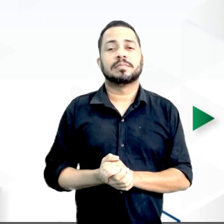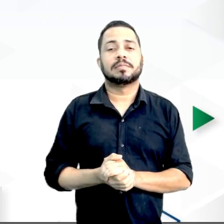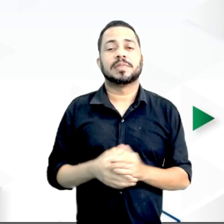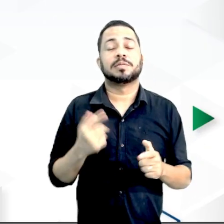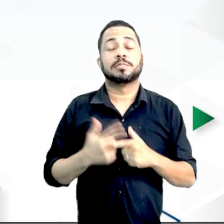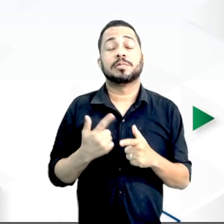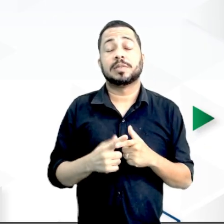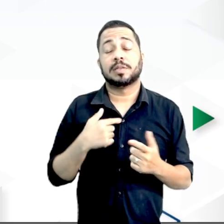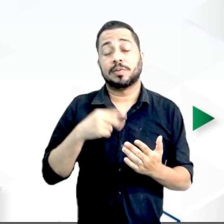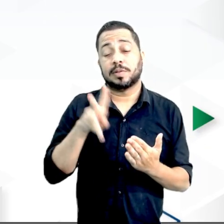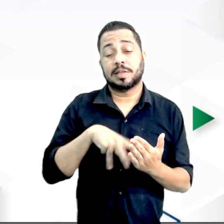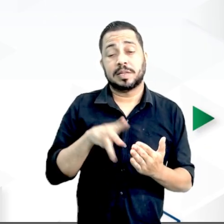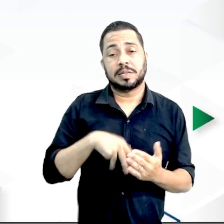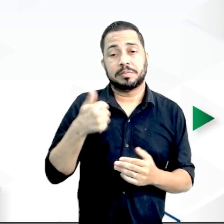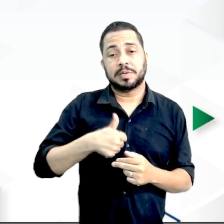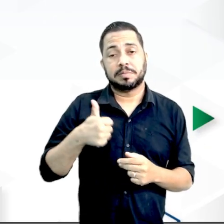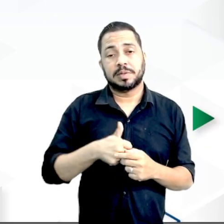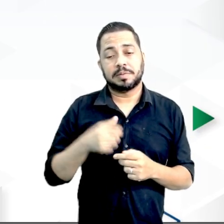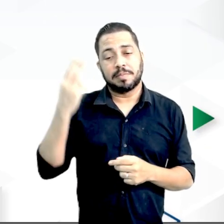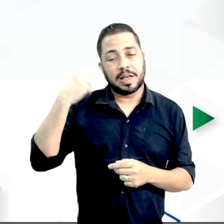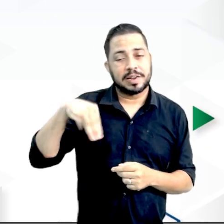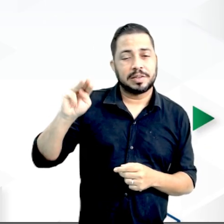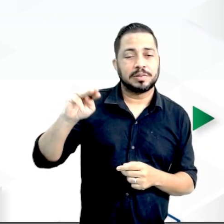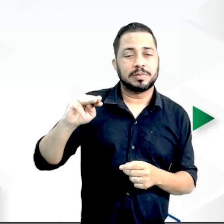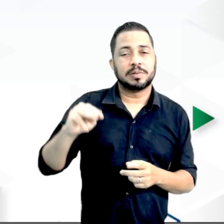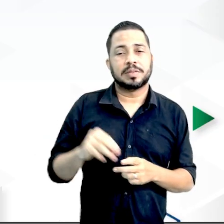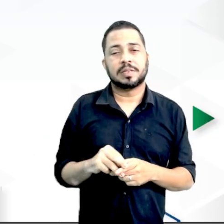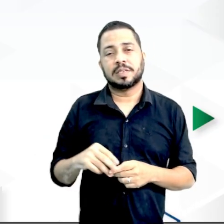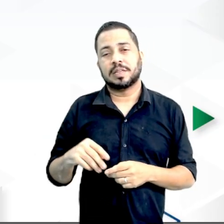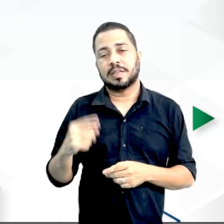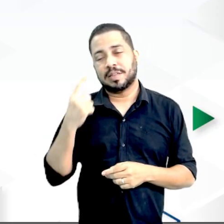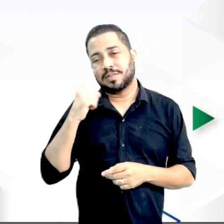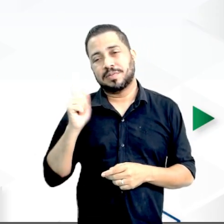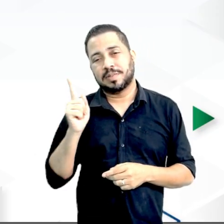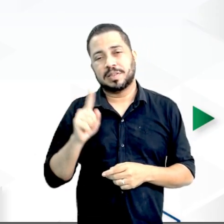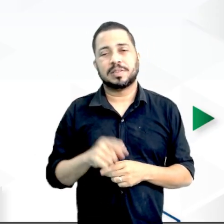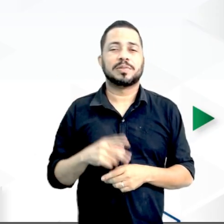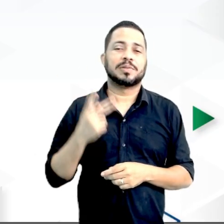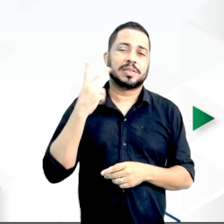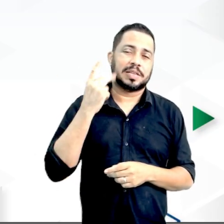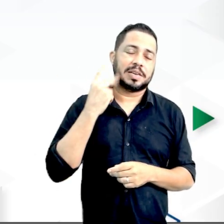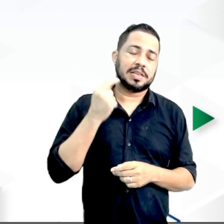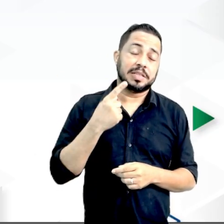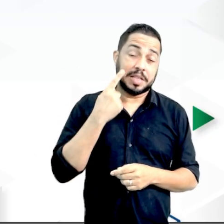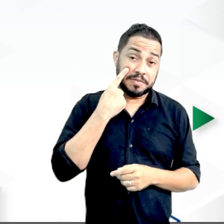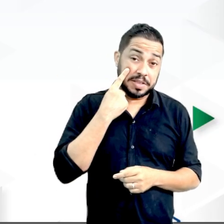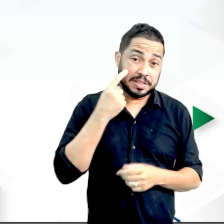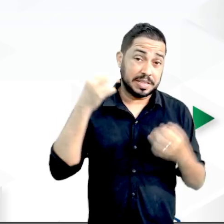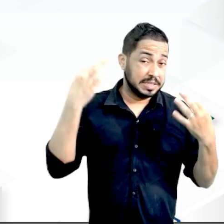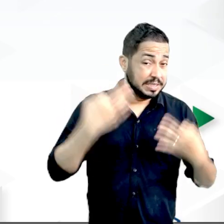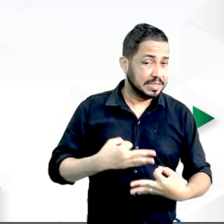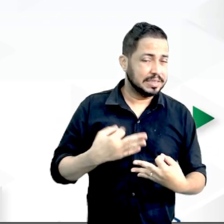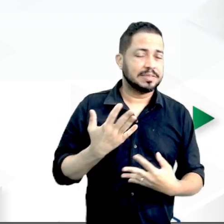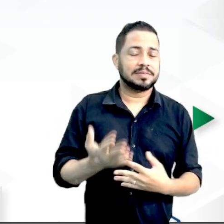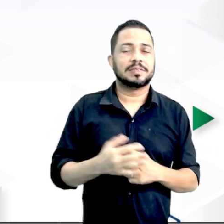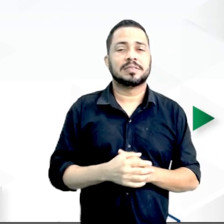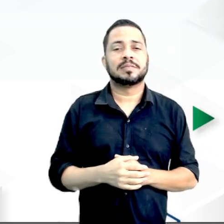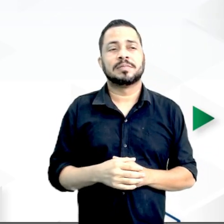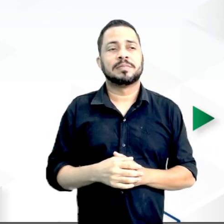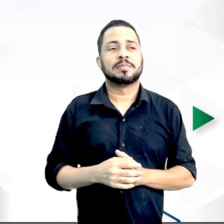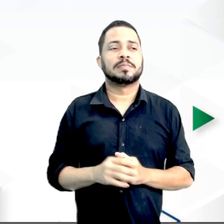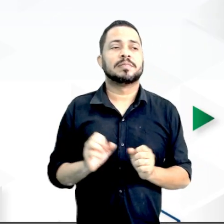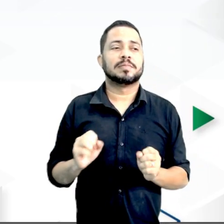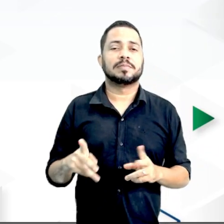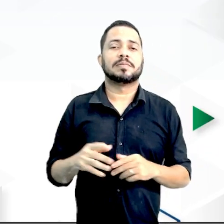eu li primeiro Maranhão ao invés de verificar o Ceará. Mas tá certinho aí, olha como é bom a gente fazer essa verificação,